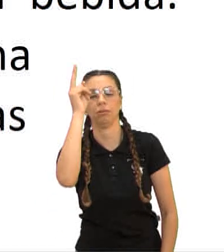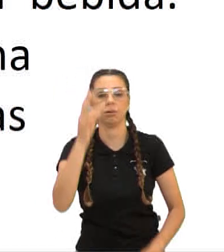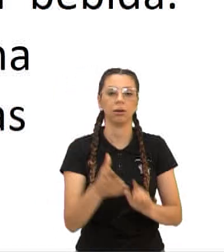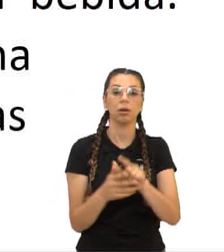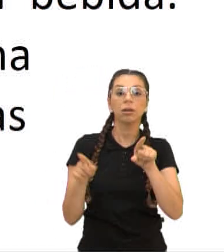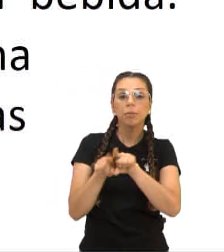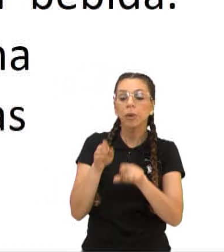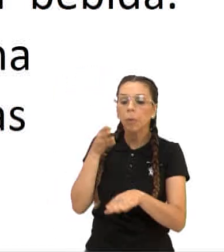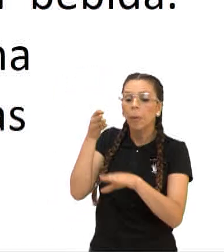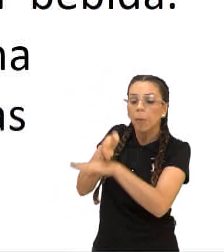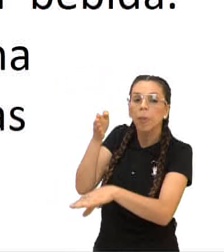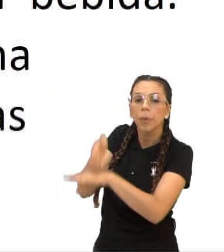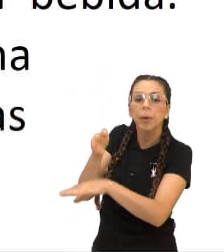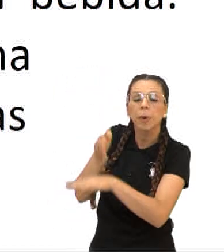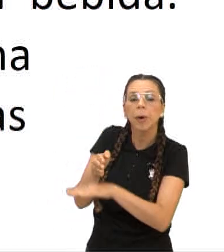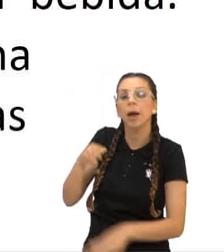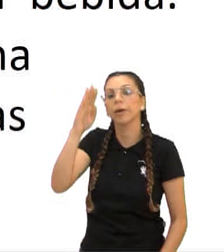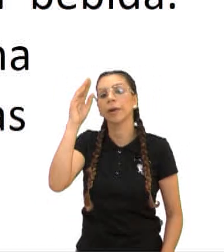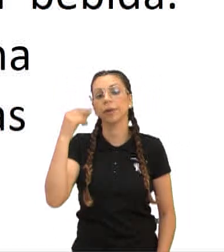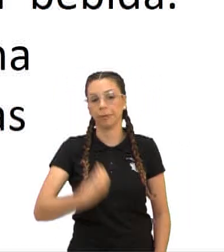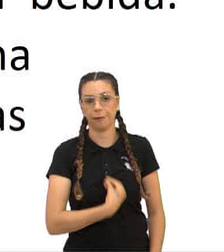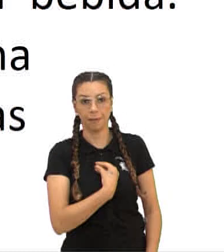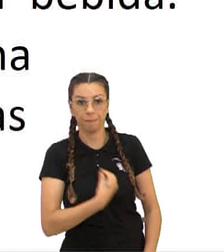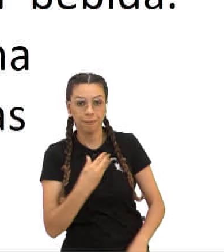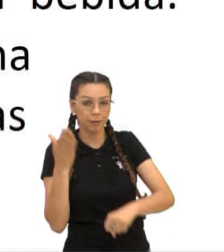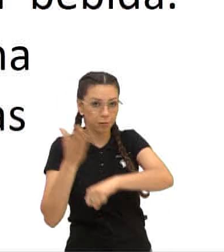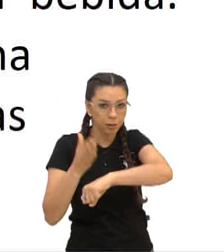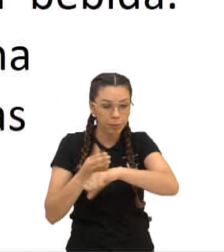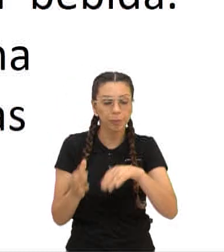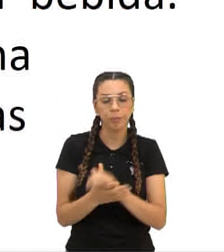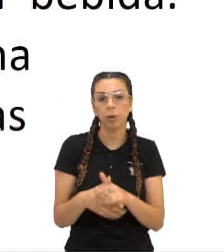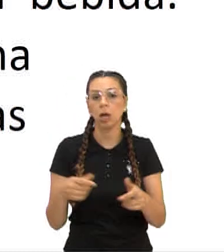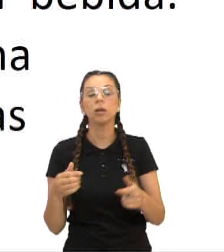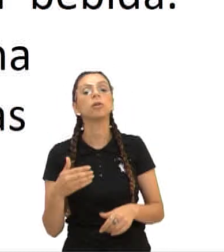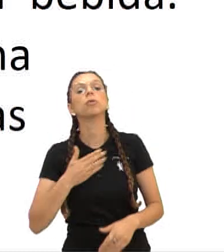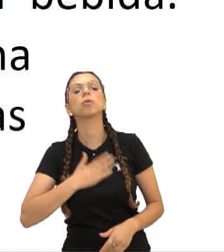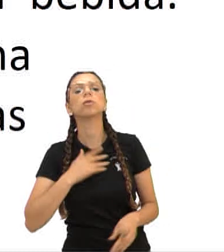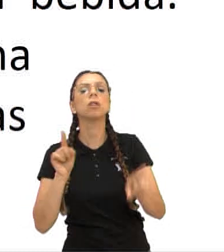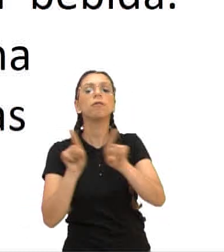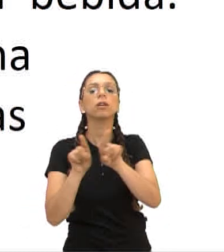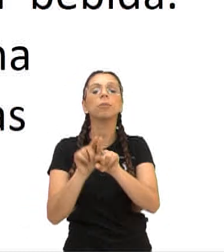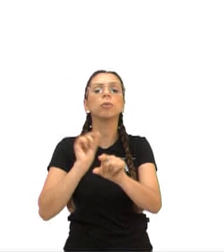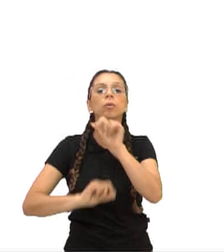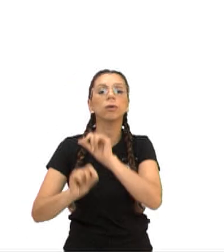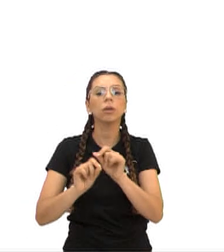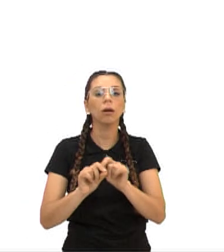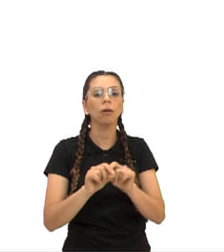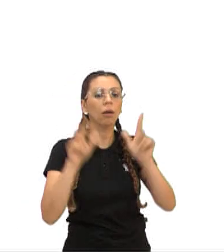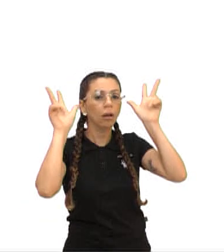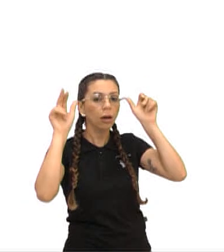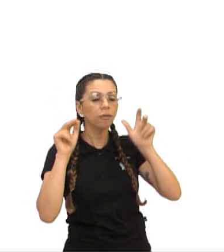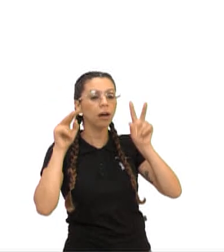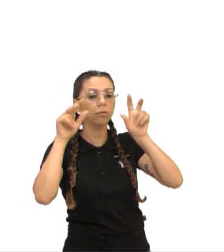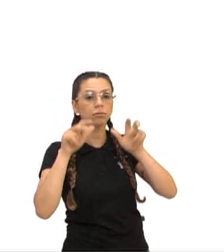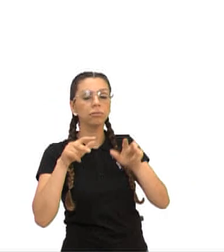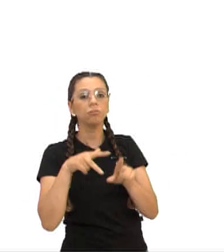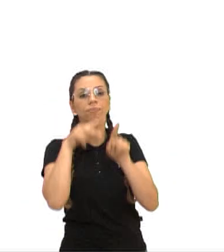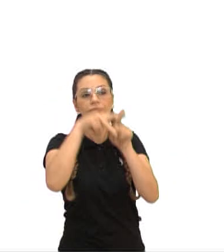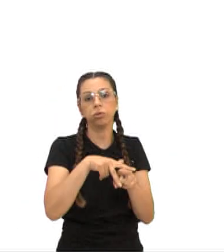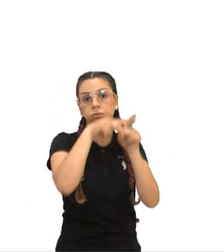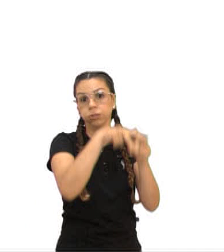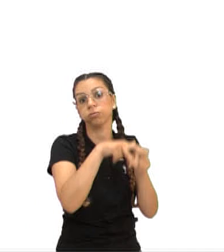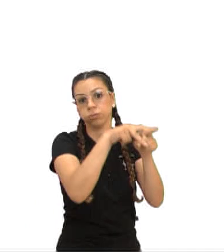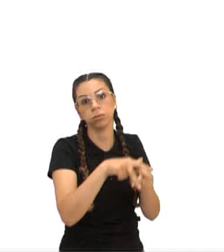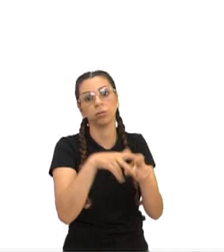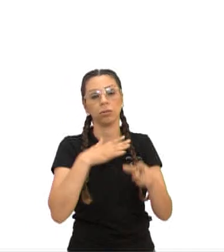na vida moderna, gostando de corridas de cavalo. Ele era aficionado também por corrida de cavalo, tanto que ele retratou diversas também. Tá? Então a gente tem aqui, olha um